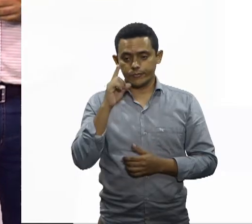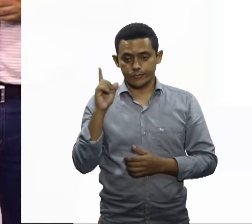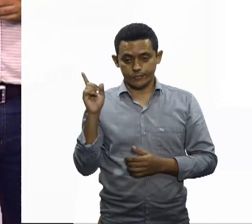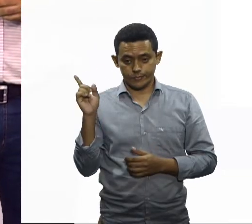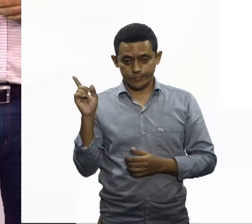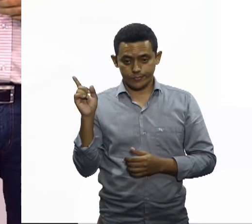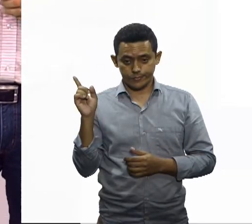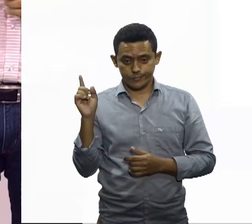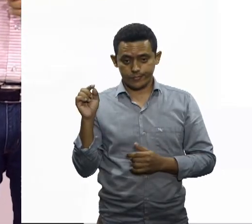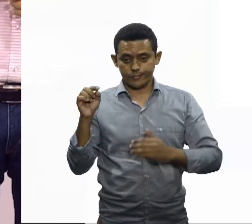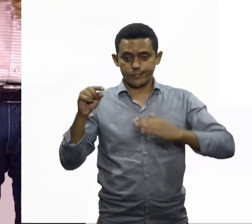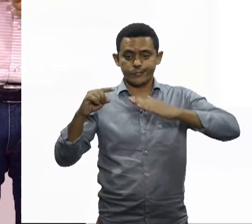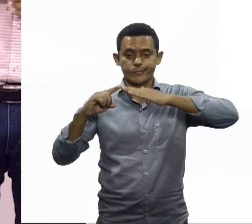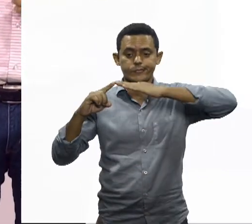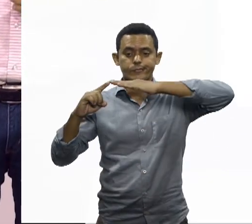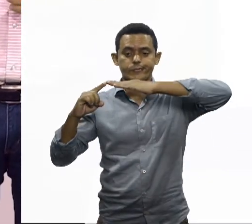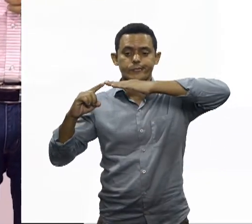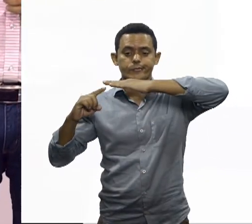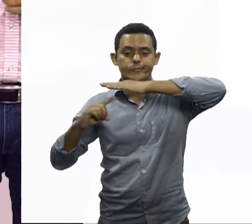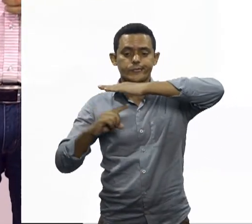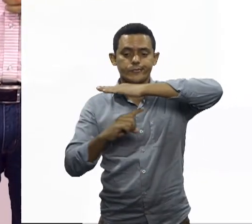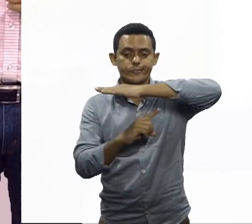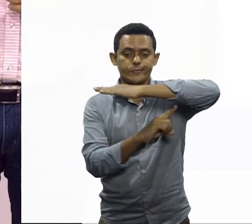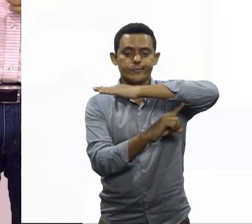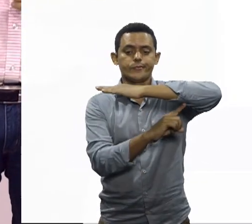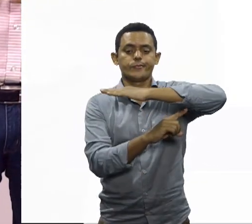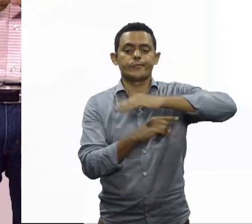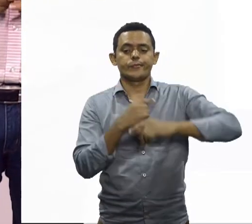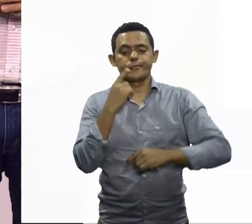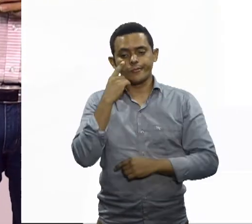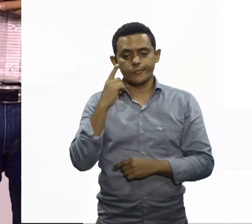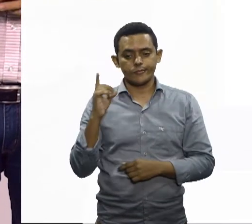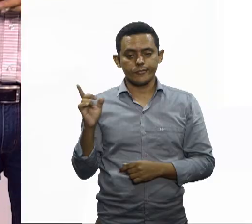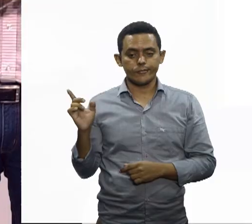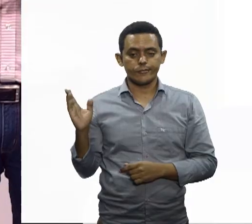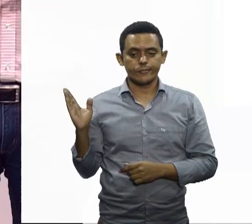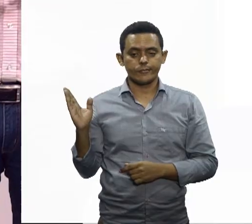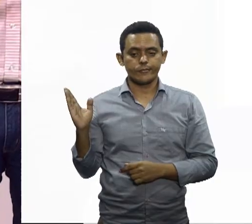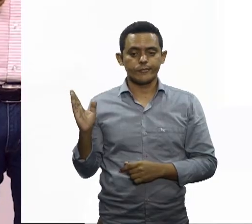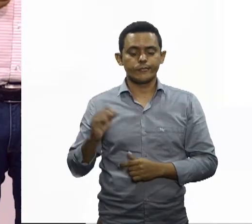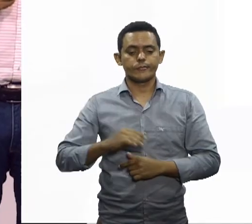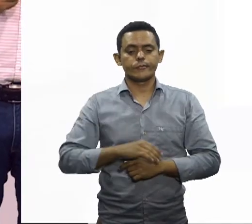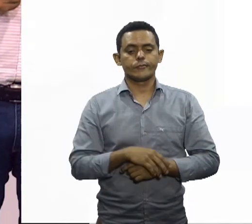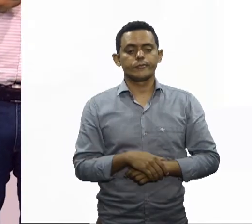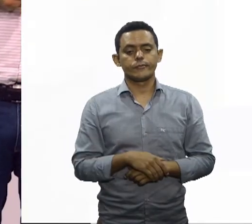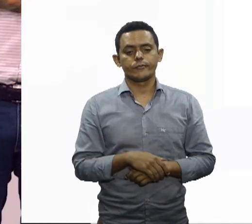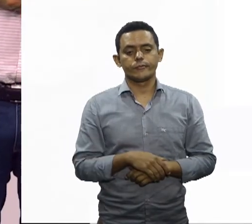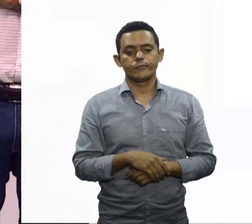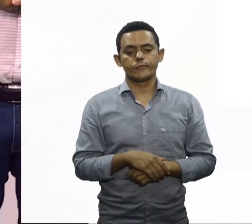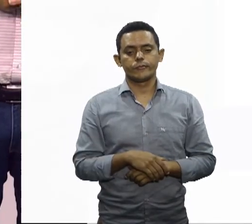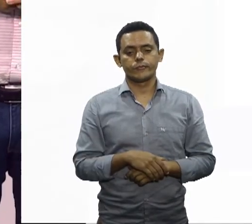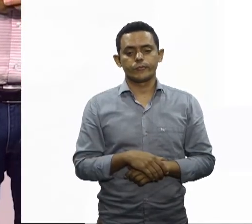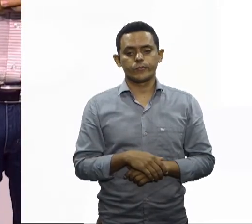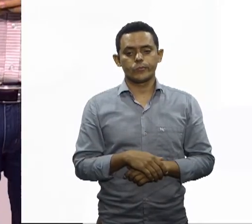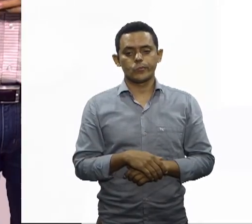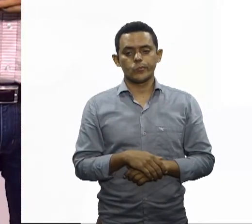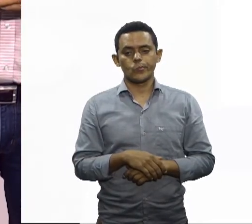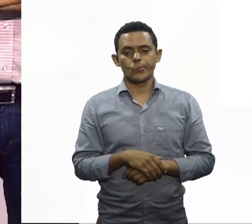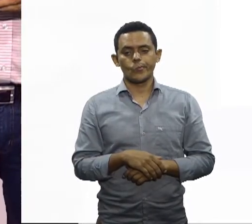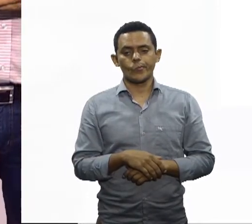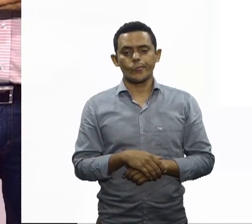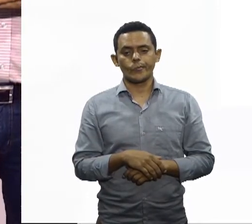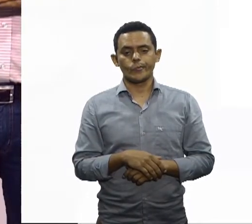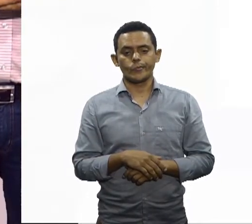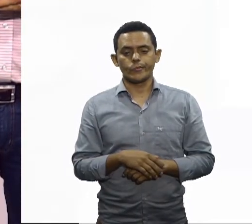do metro para quilômetro. De metro para quilômetro. Então, estou indo para a esquerda. Nesse caso aí,